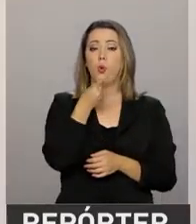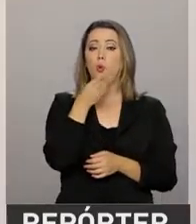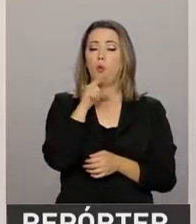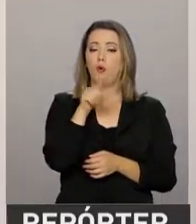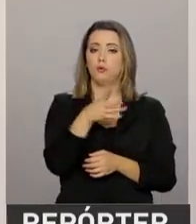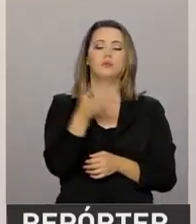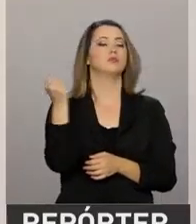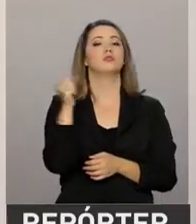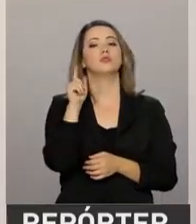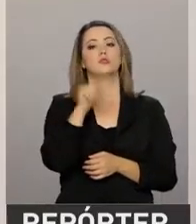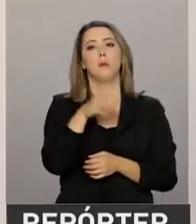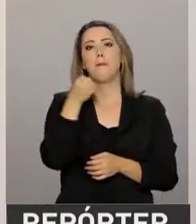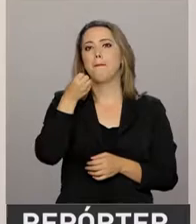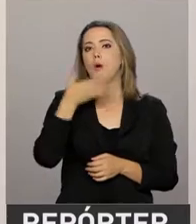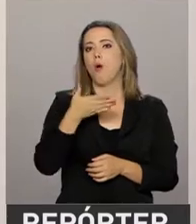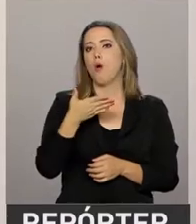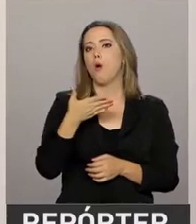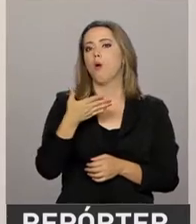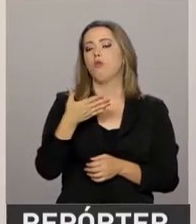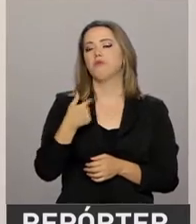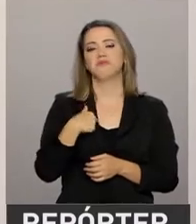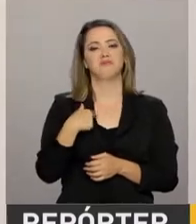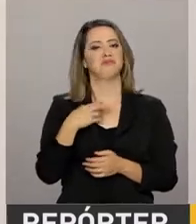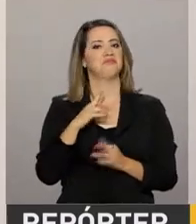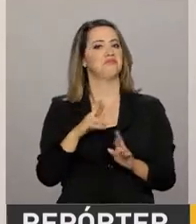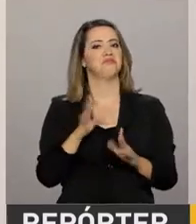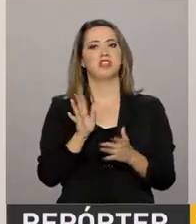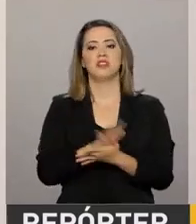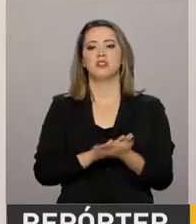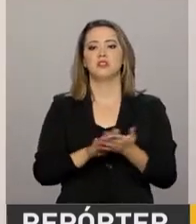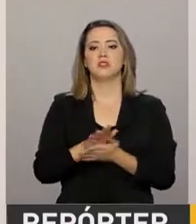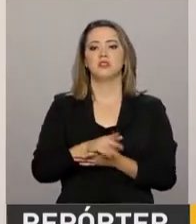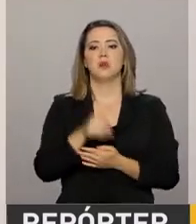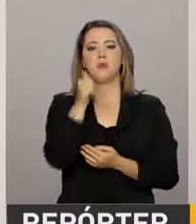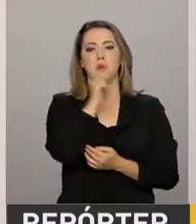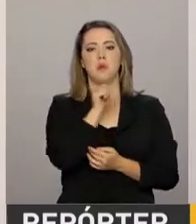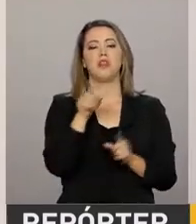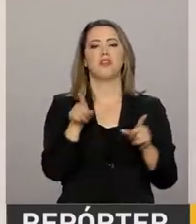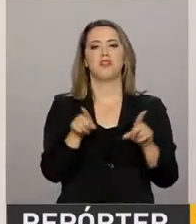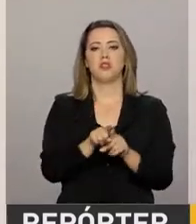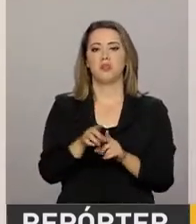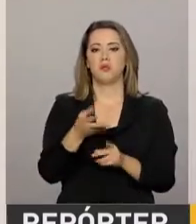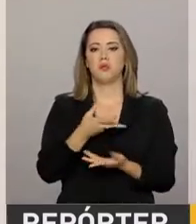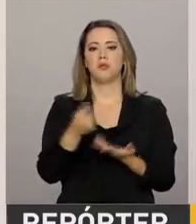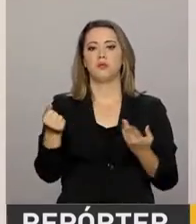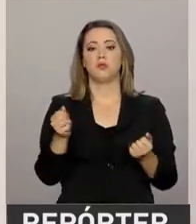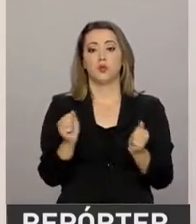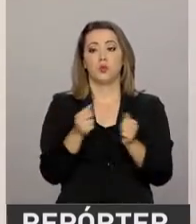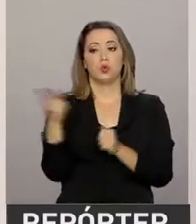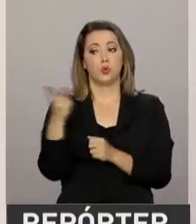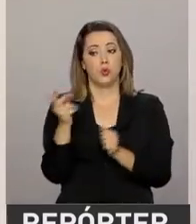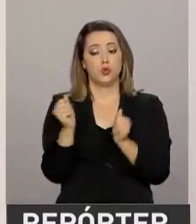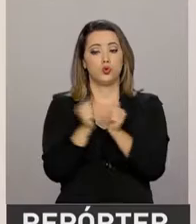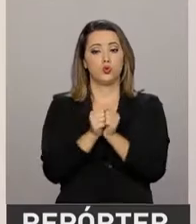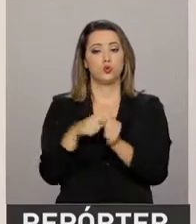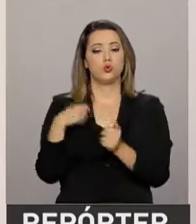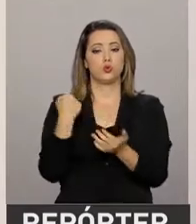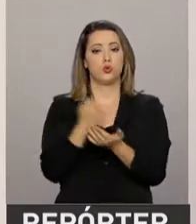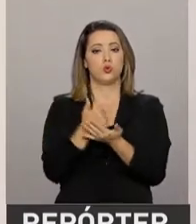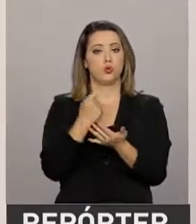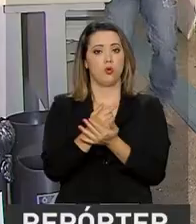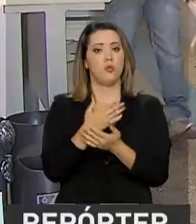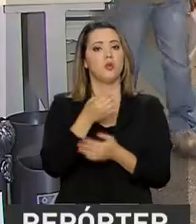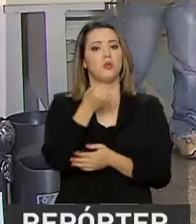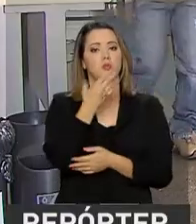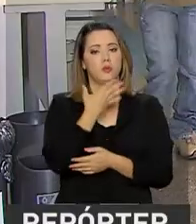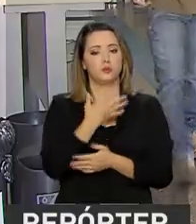foi ótimo esperando me pegou também e com um dia mesmo esposa se vamos lá uma coisa